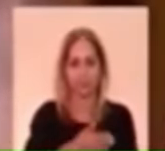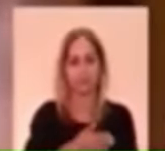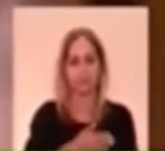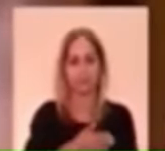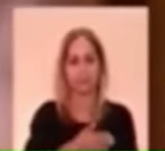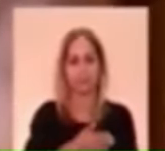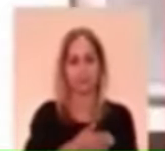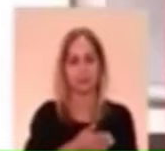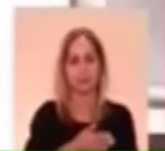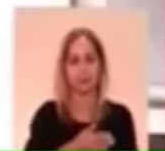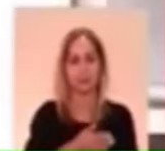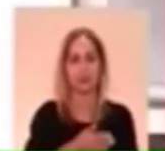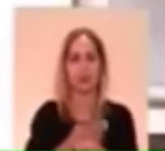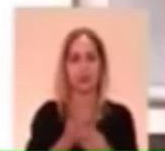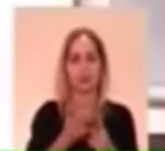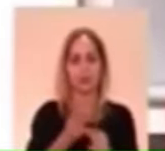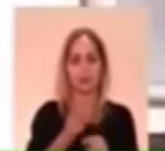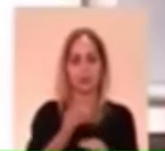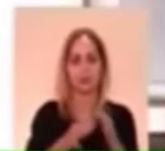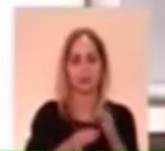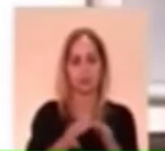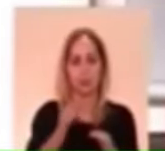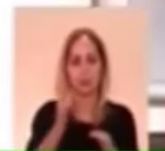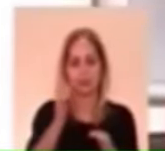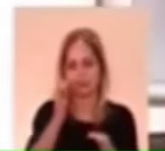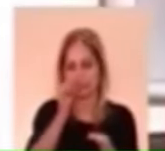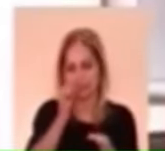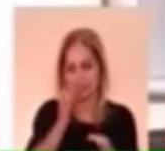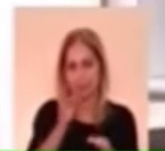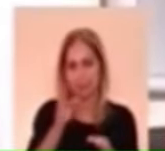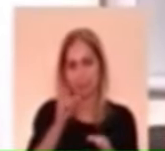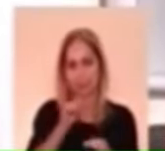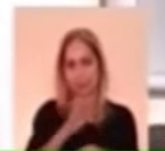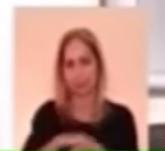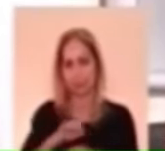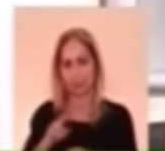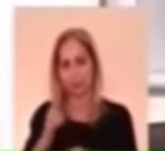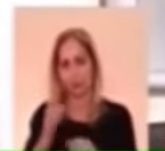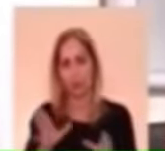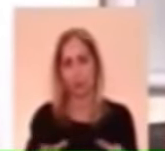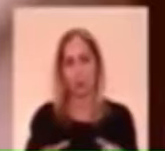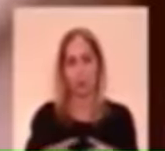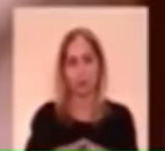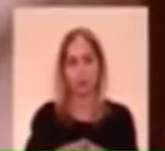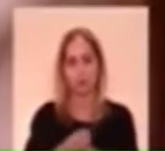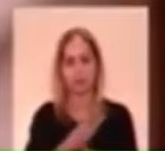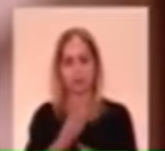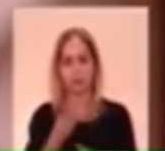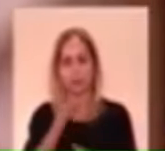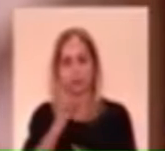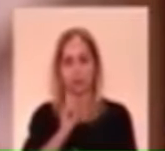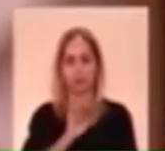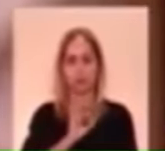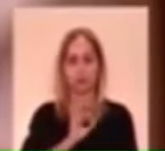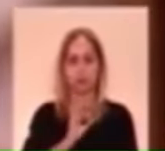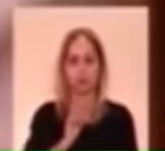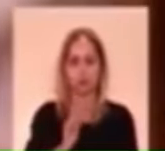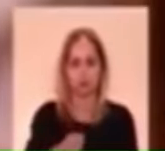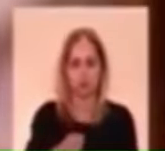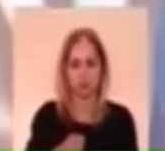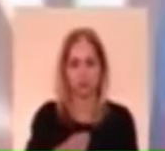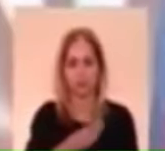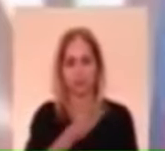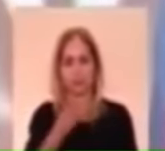com o mundo da televisão com o mundo das séries com o mundo dos romances policiais e de modo que me apercebi